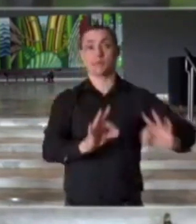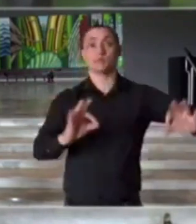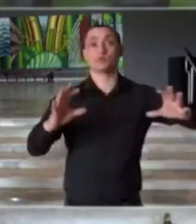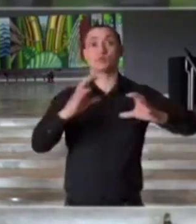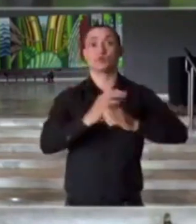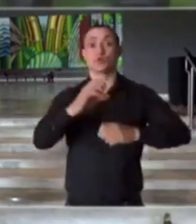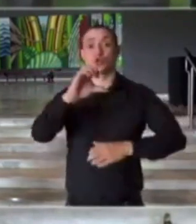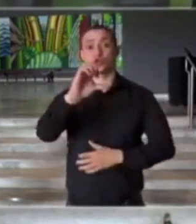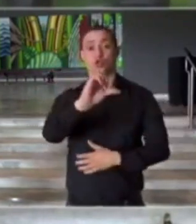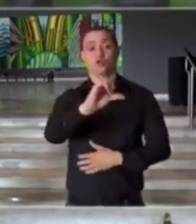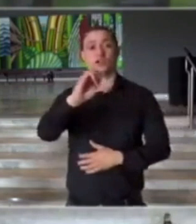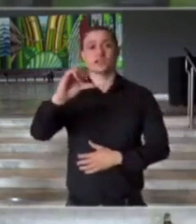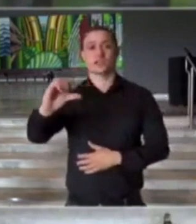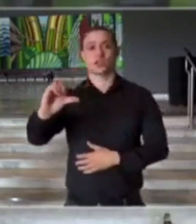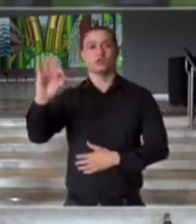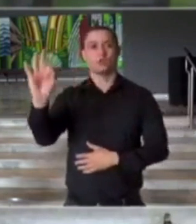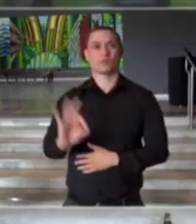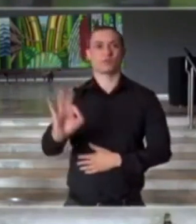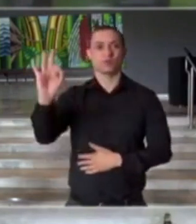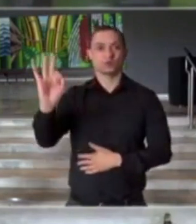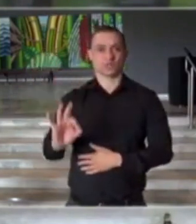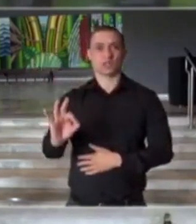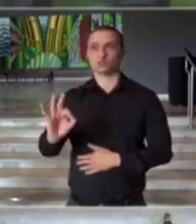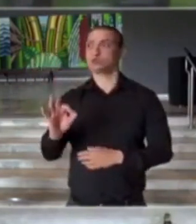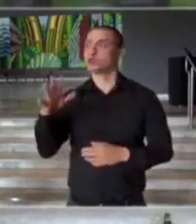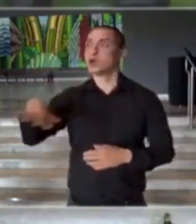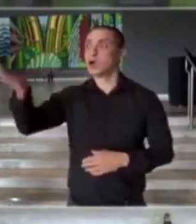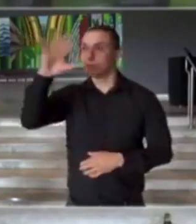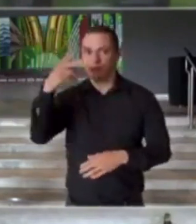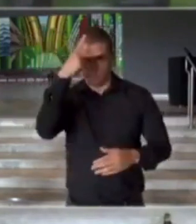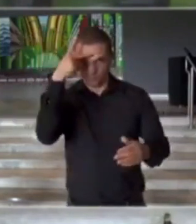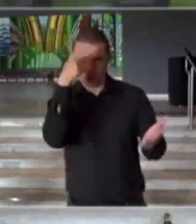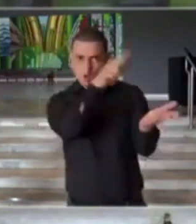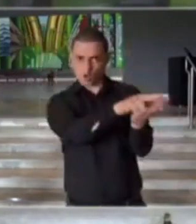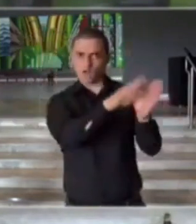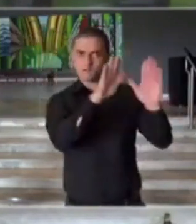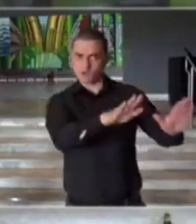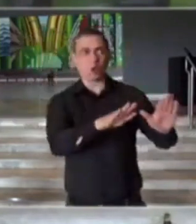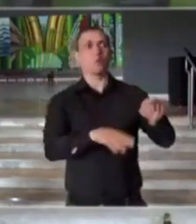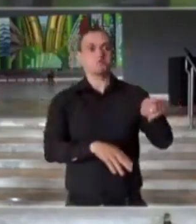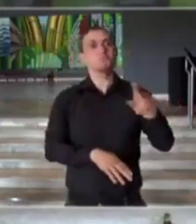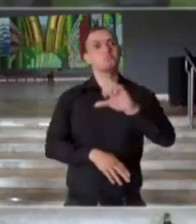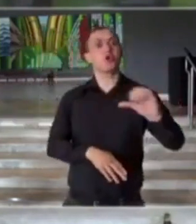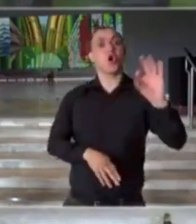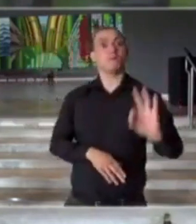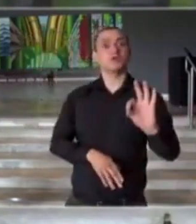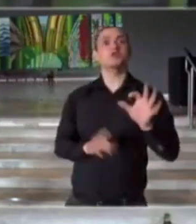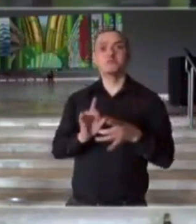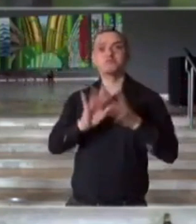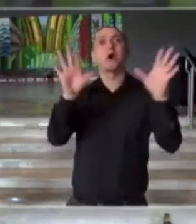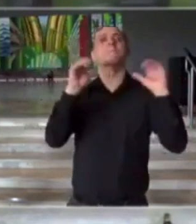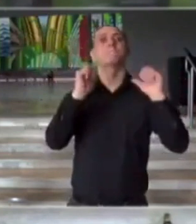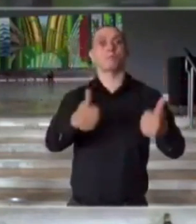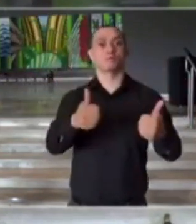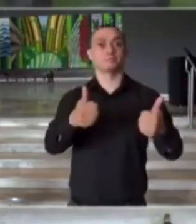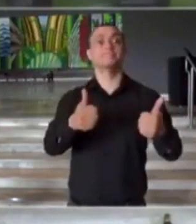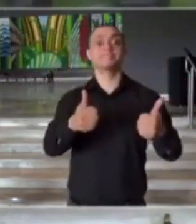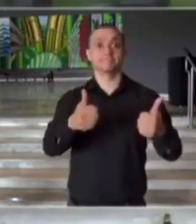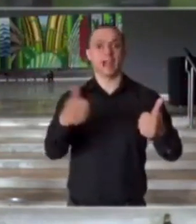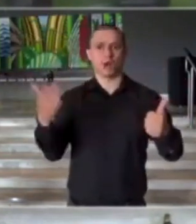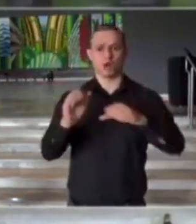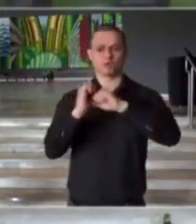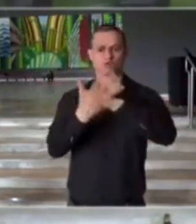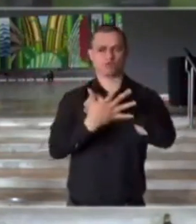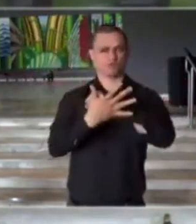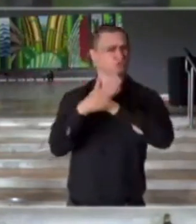com 99 por cento de aprovação dos pacientes que foram ali tratados o declínio